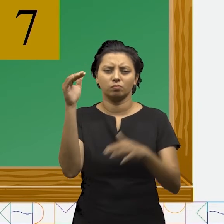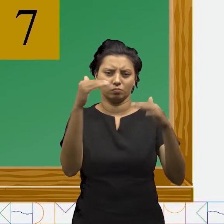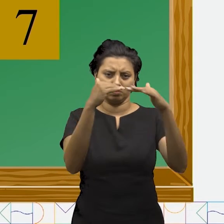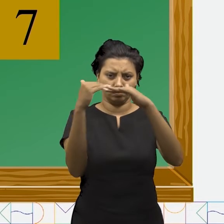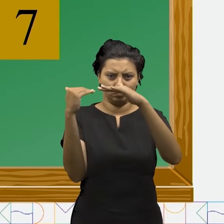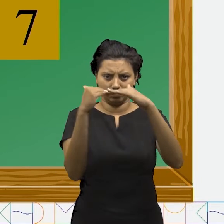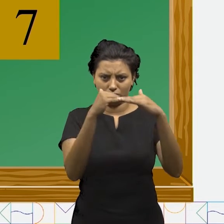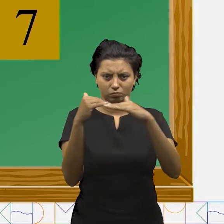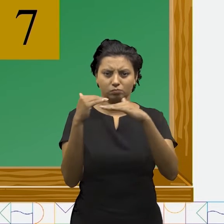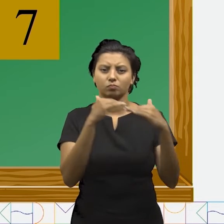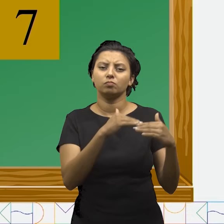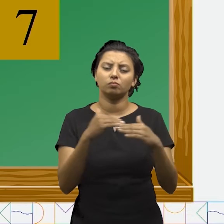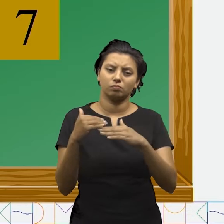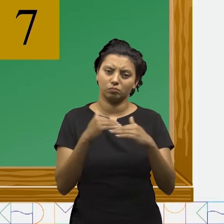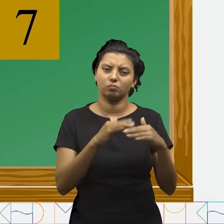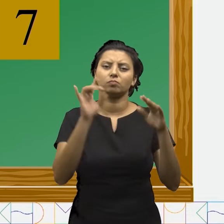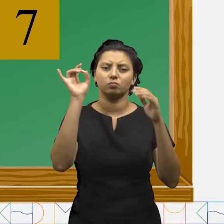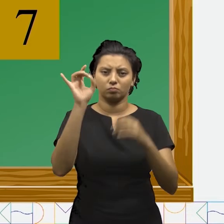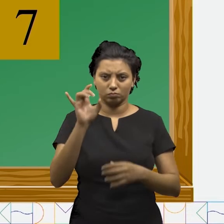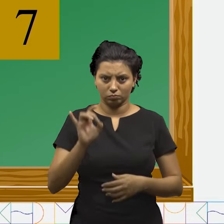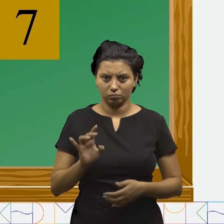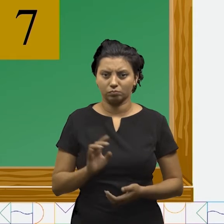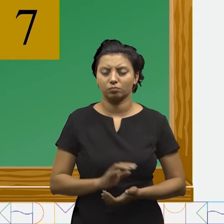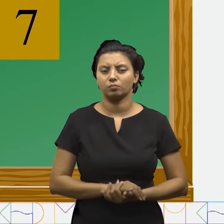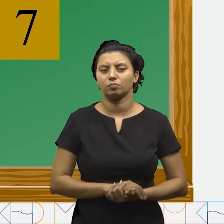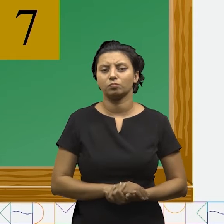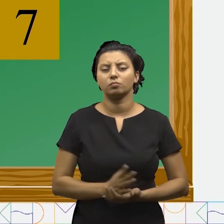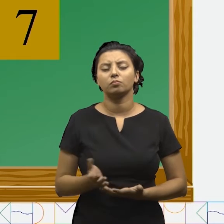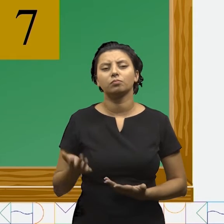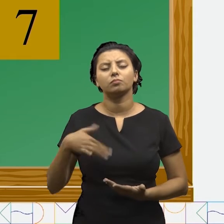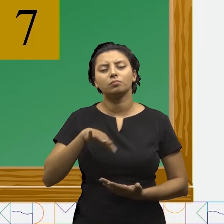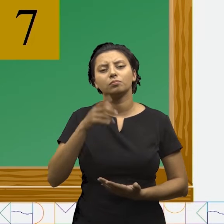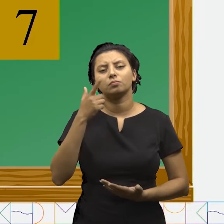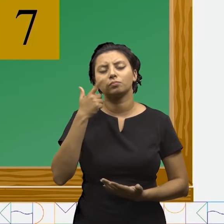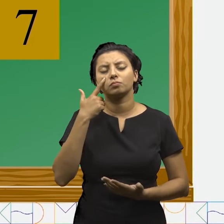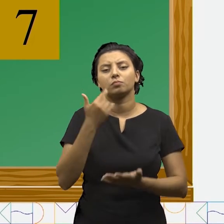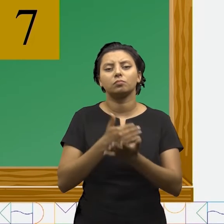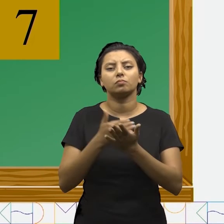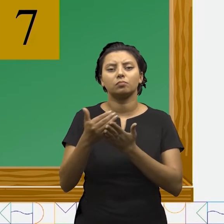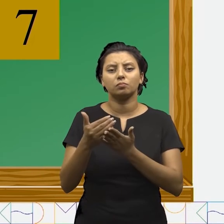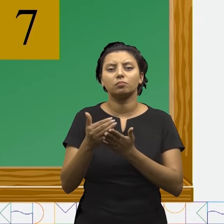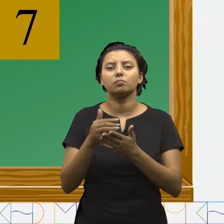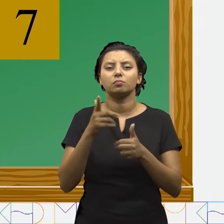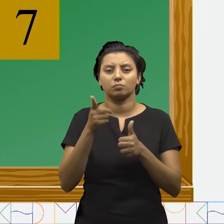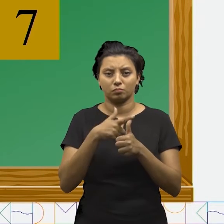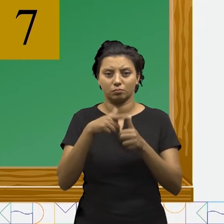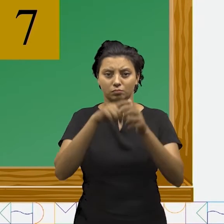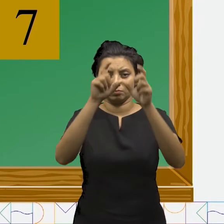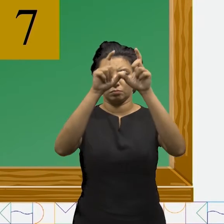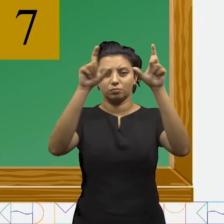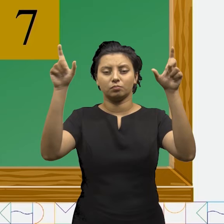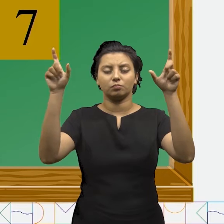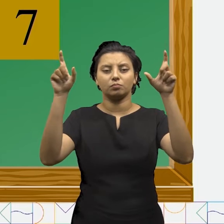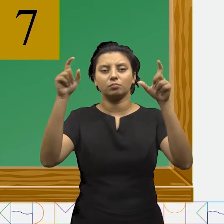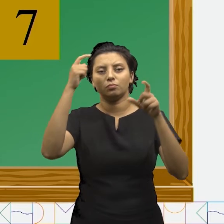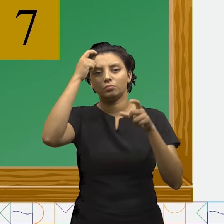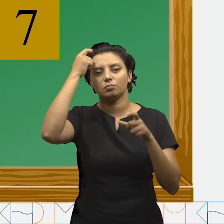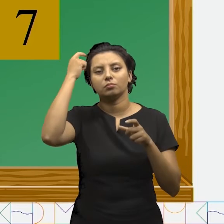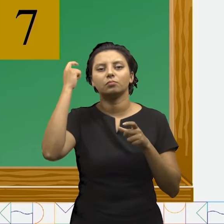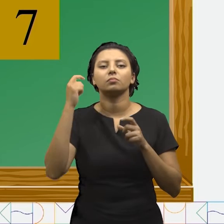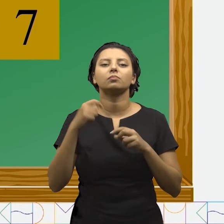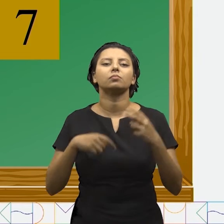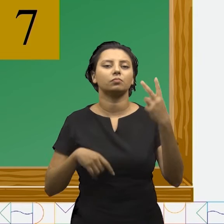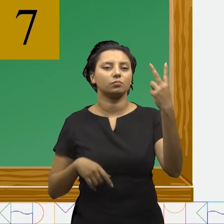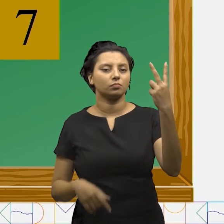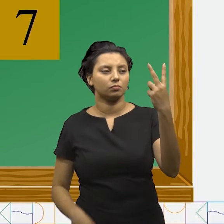padrão estabelecido em cada linha. Vamos lá começar com a primeira linha. Ela colocou o